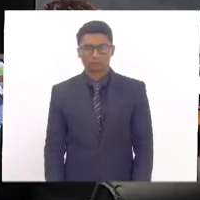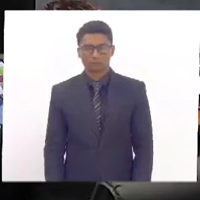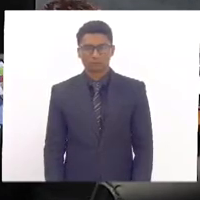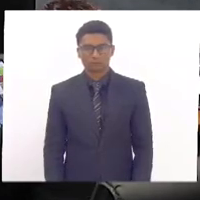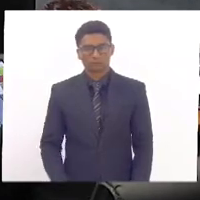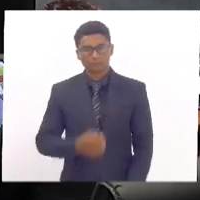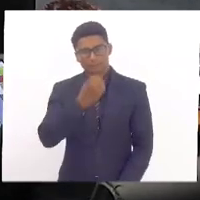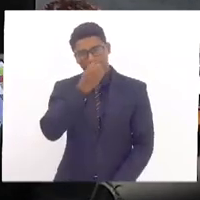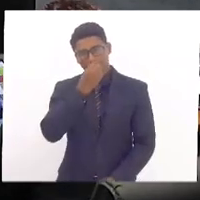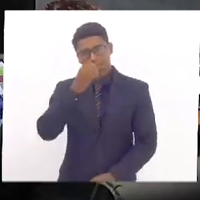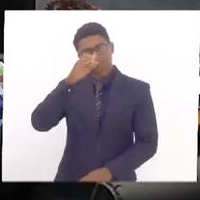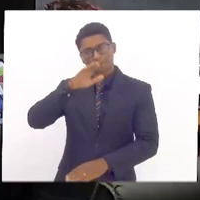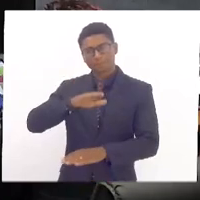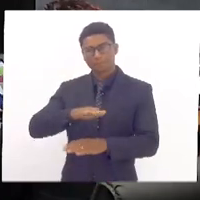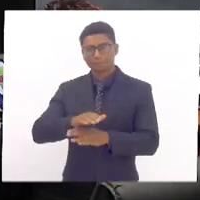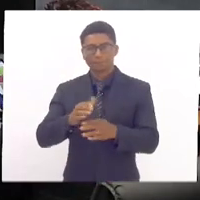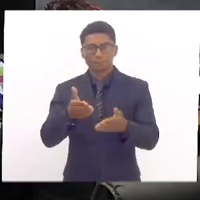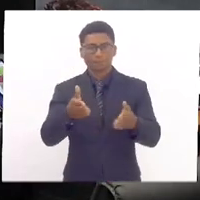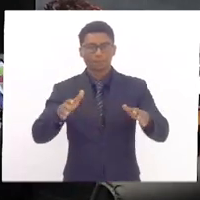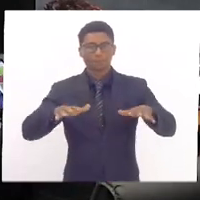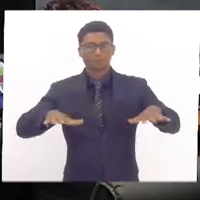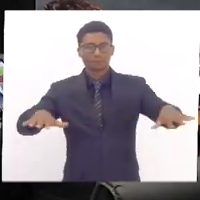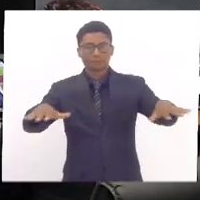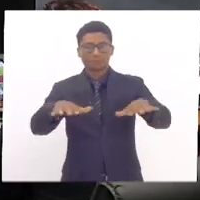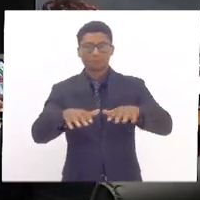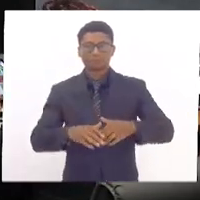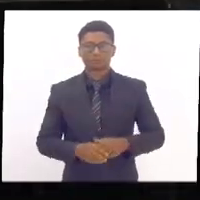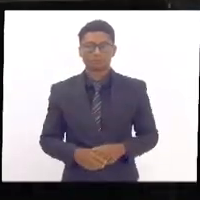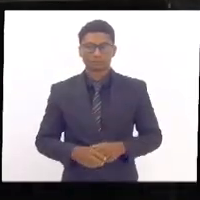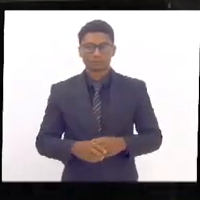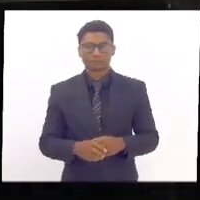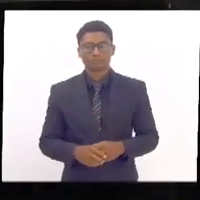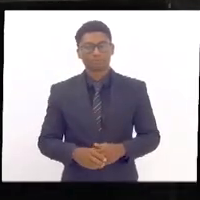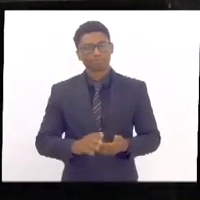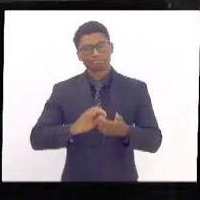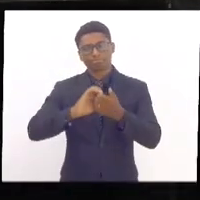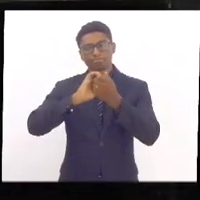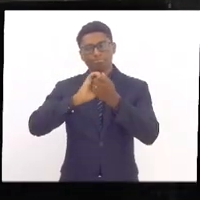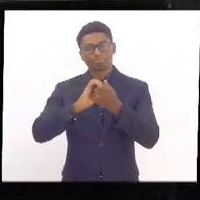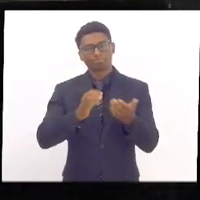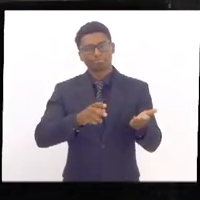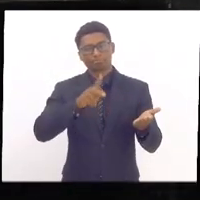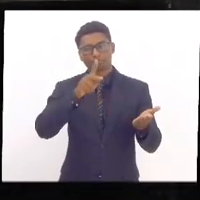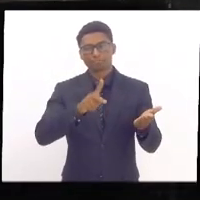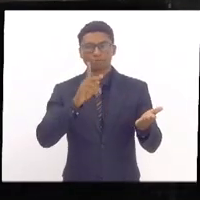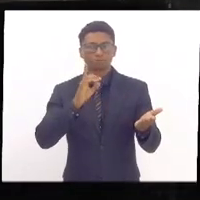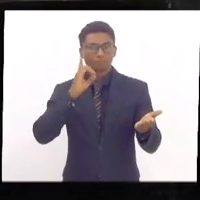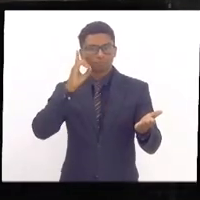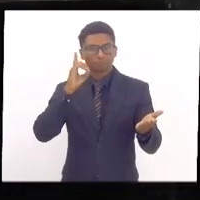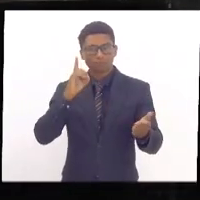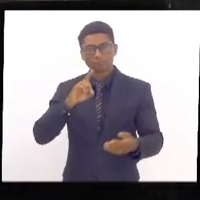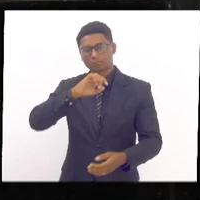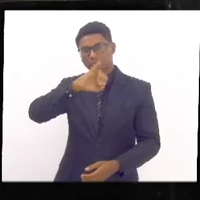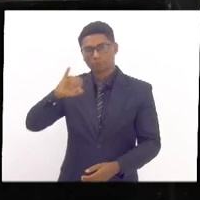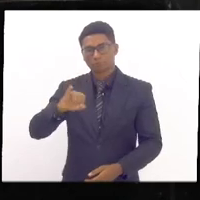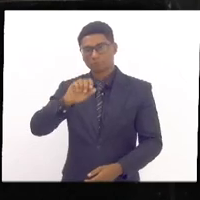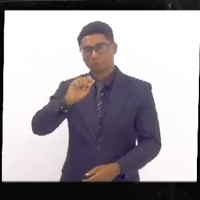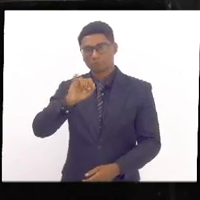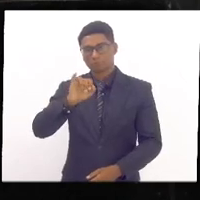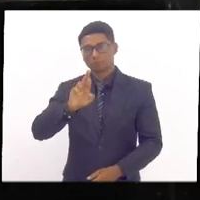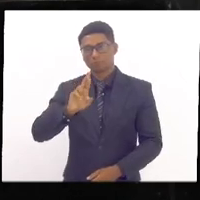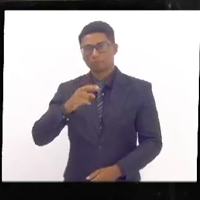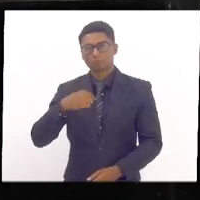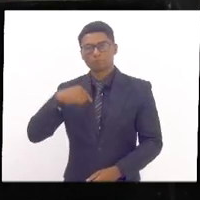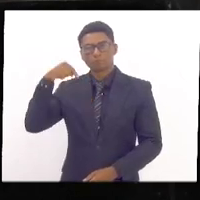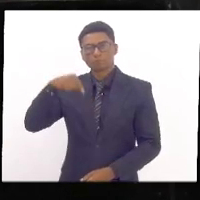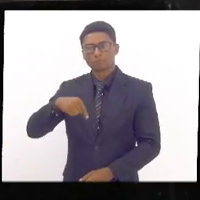Boa tarde a todas e todos. Quero saudar aqui o presidente em exercício, deputado Jair Bittencourt, e assumo essa